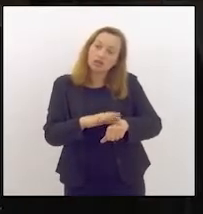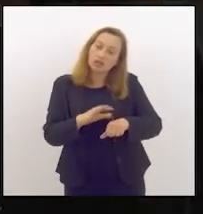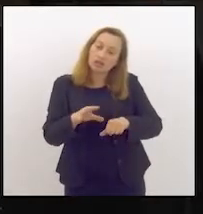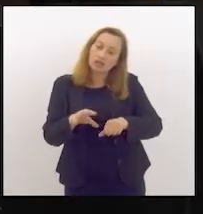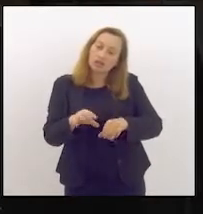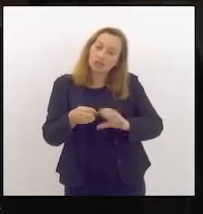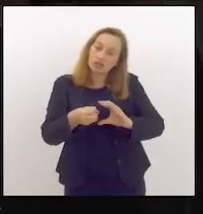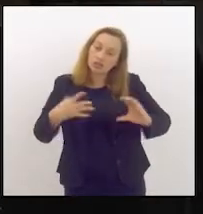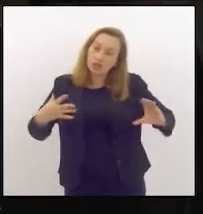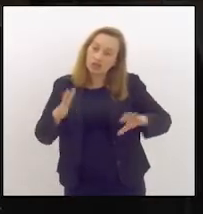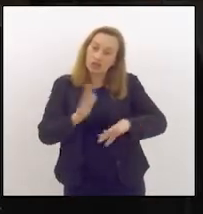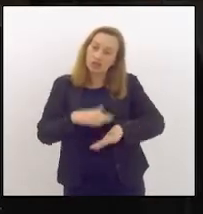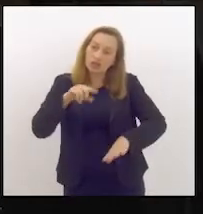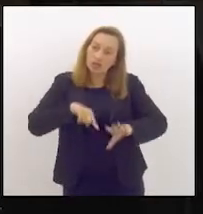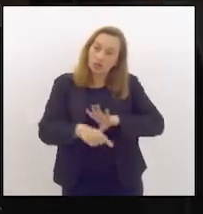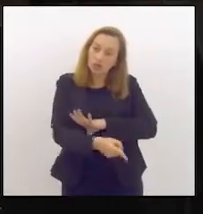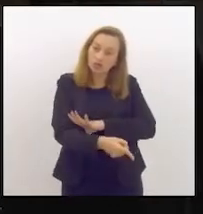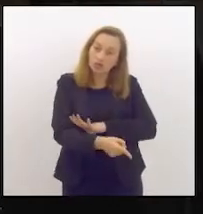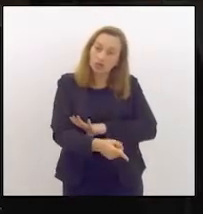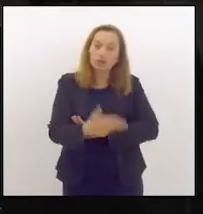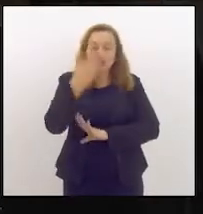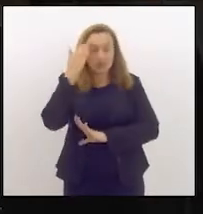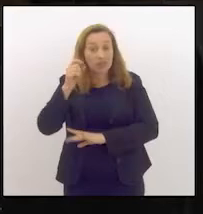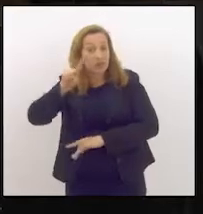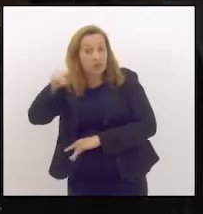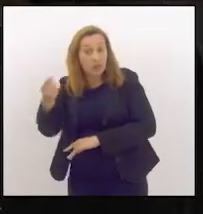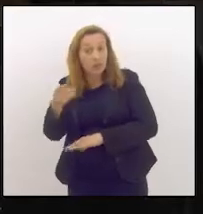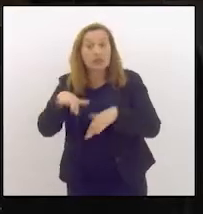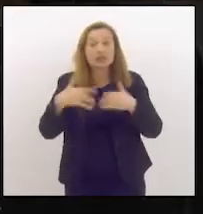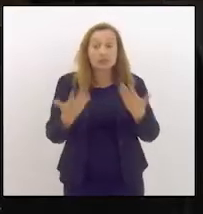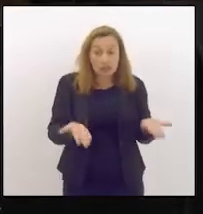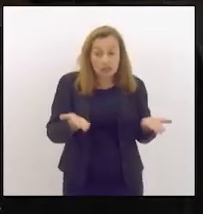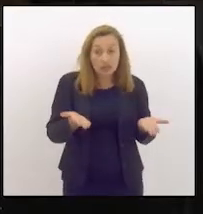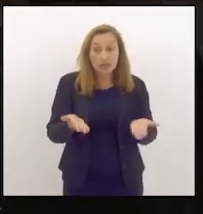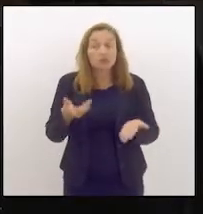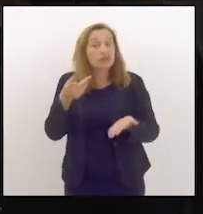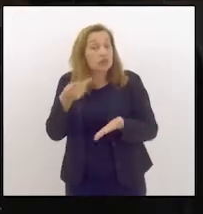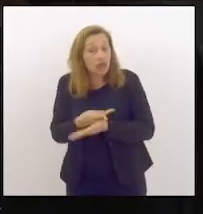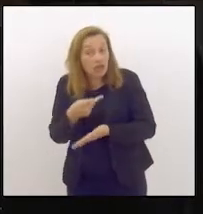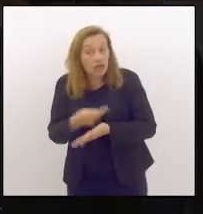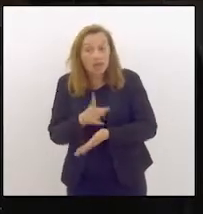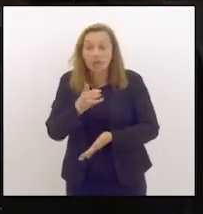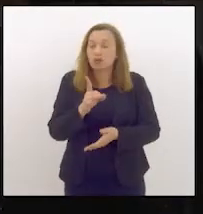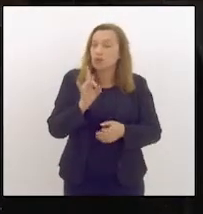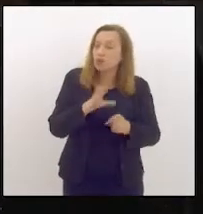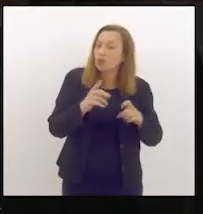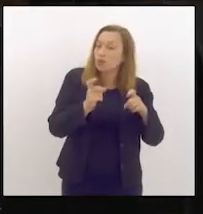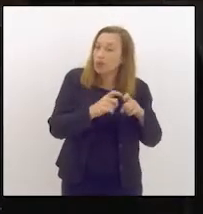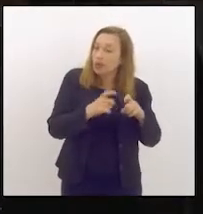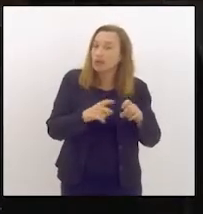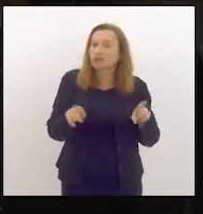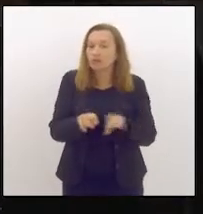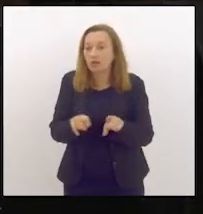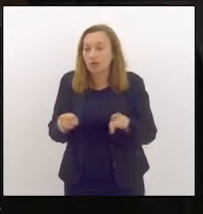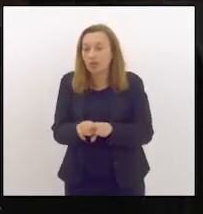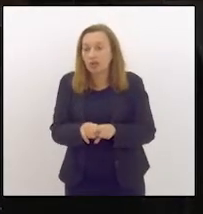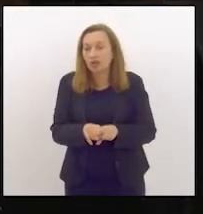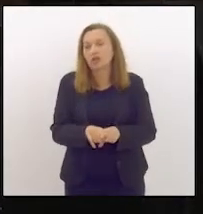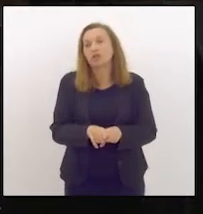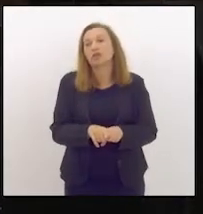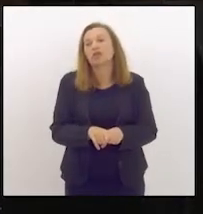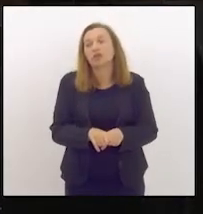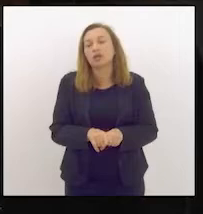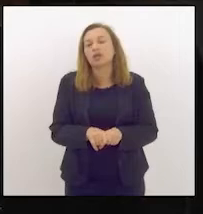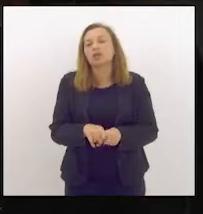características mais profundas quando sabem depois então isso é negligência não só médica isso também parte do